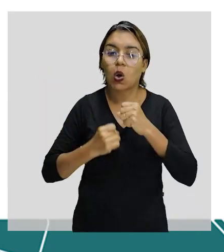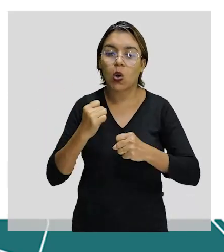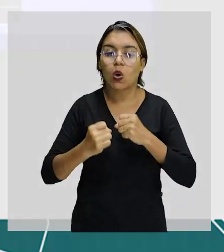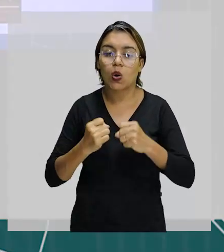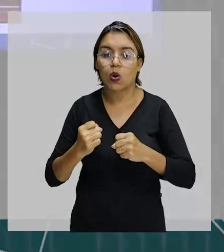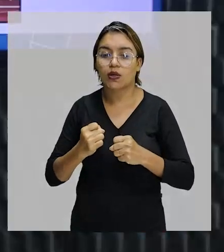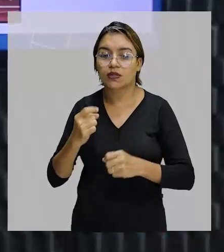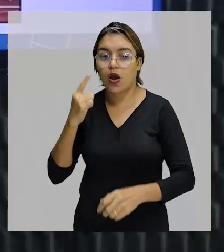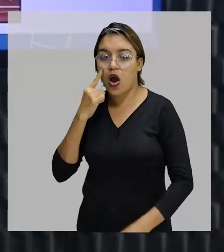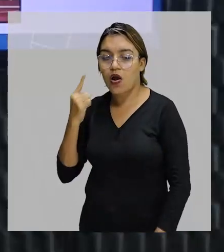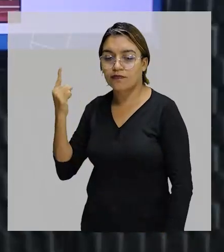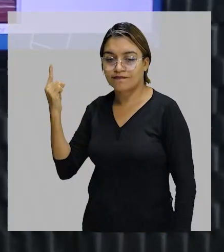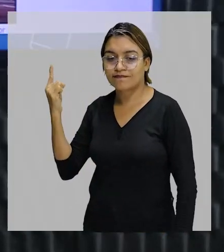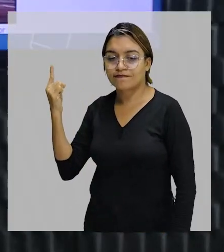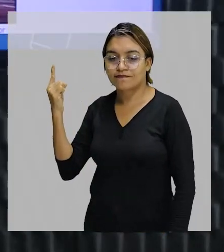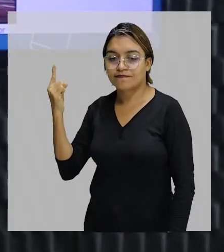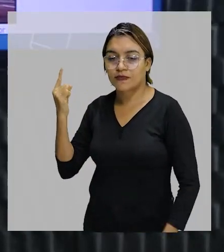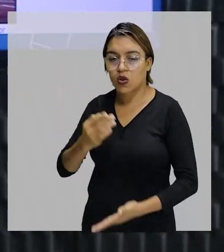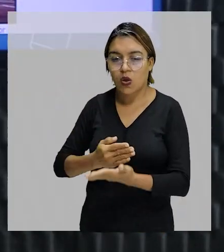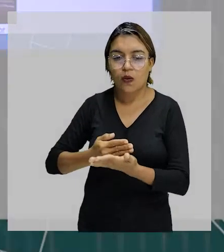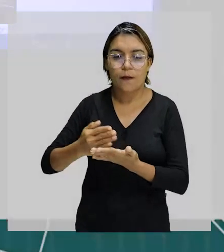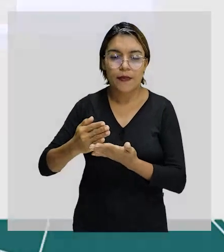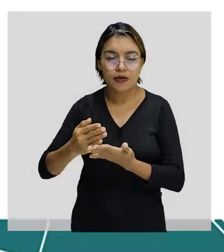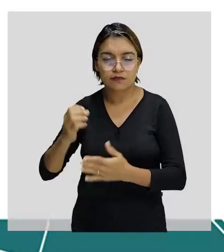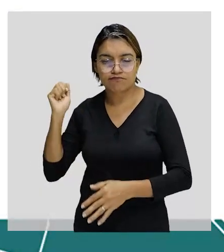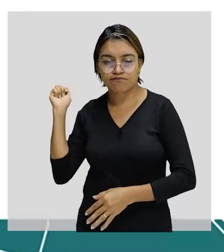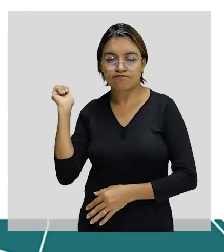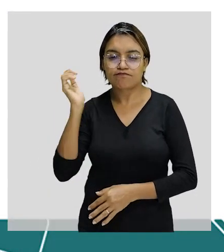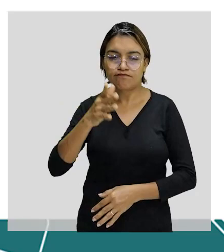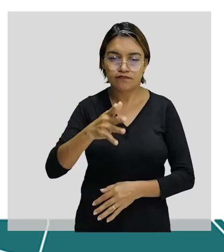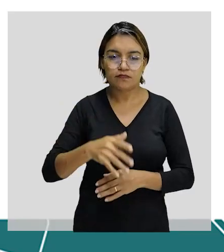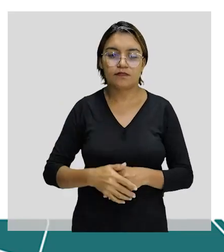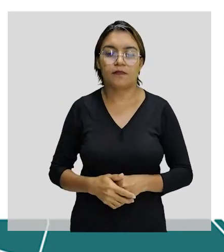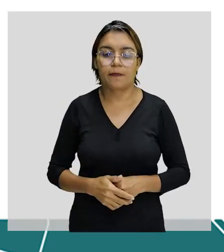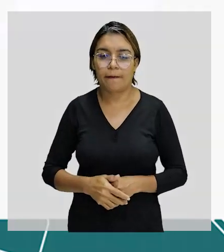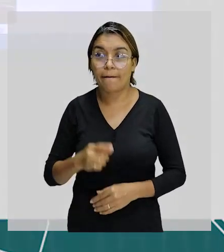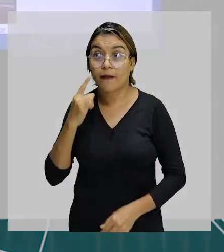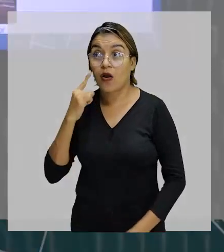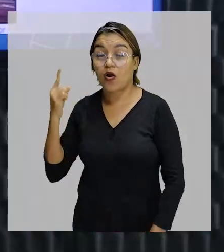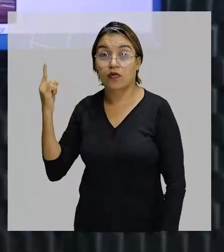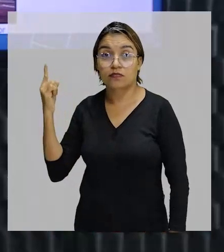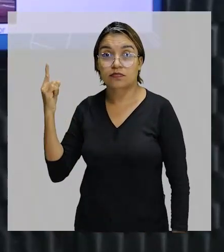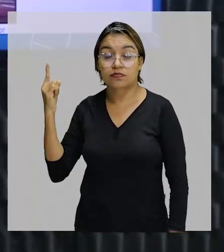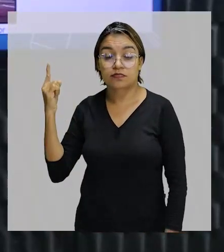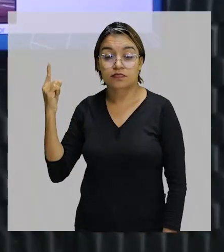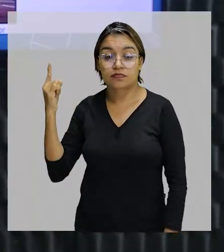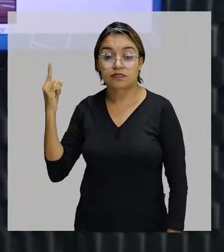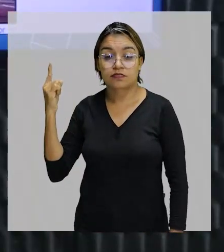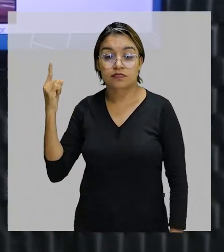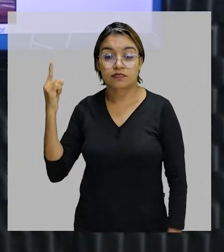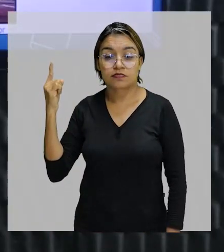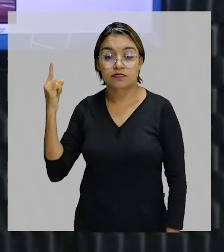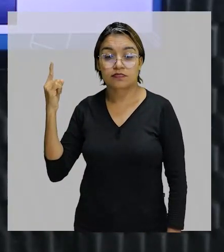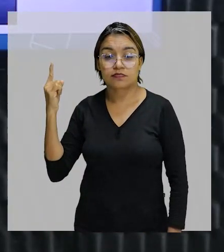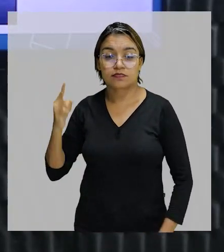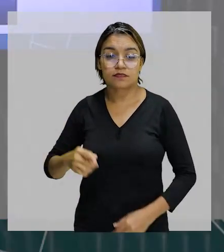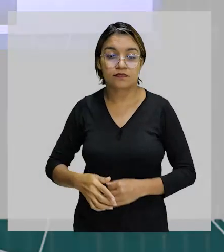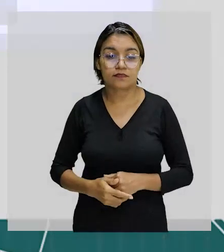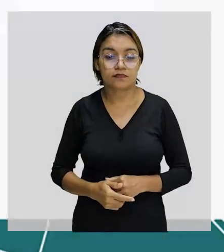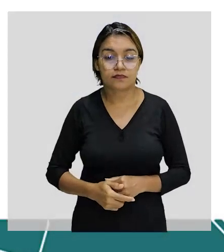que é quando ela começa a se preparar para realizar o lançamento em si. Tá aqui, é essa posição mais ou menos que os atletas